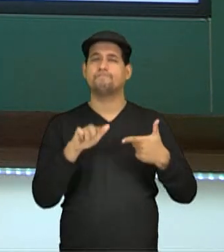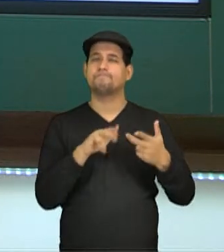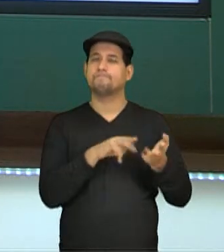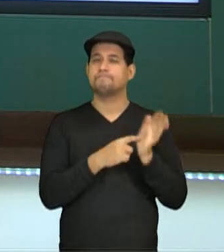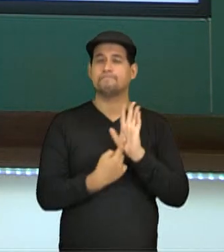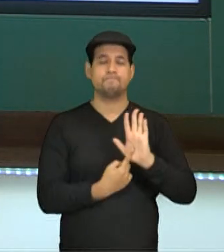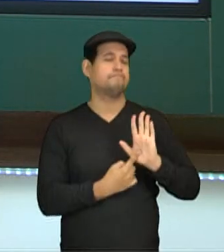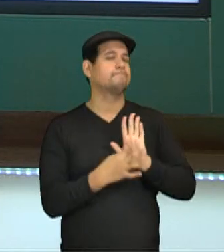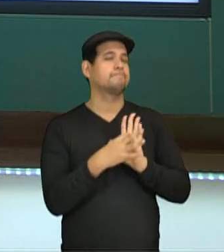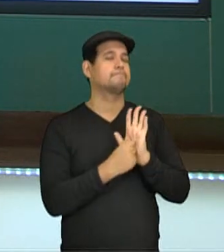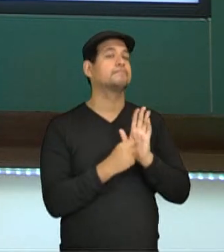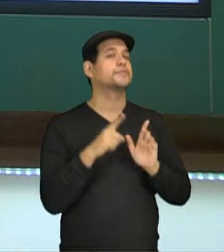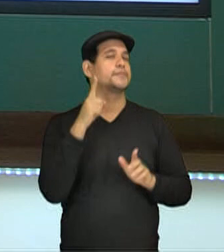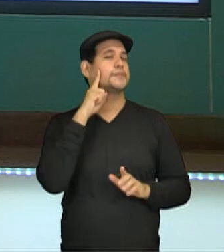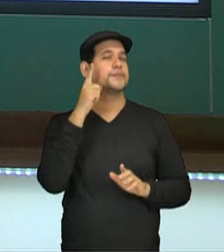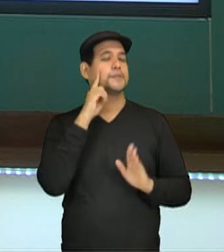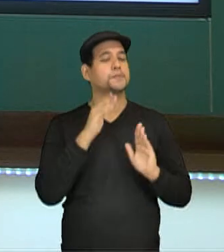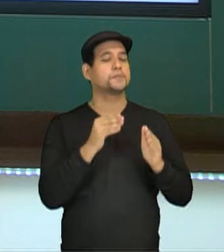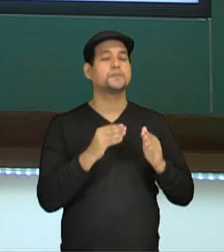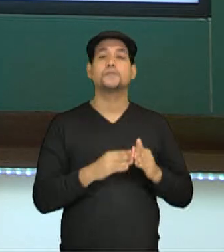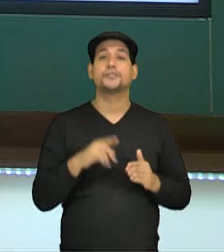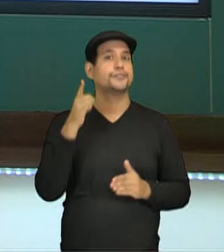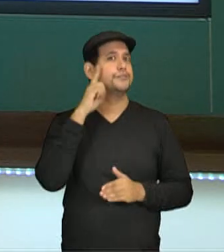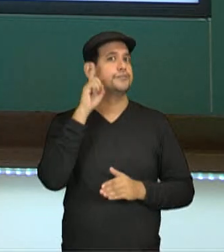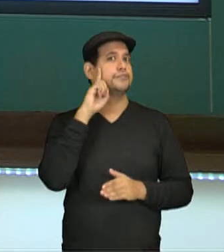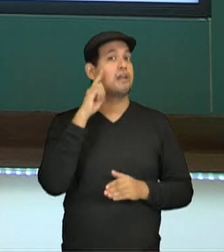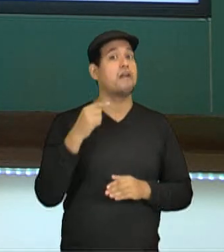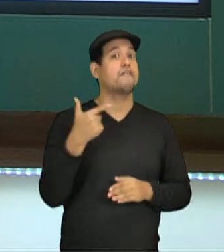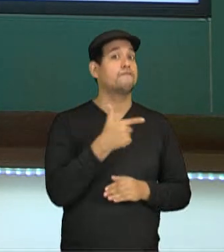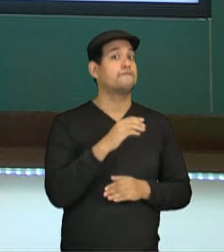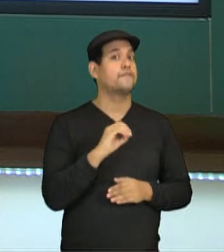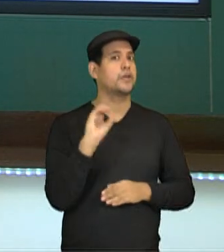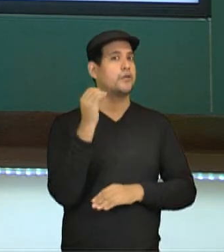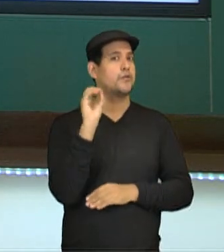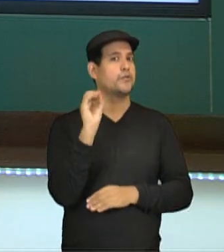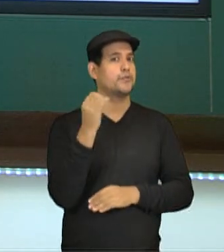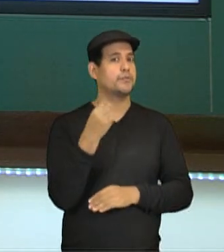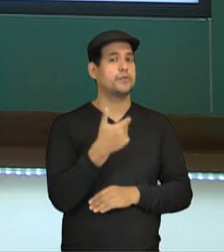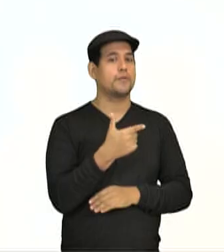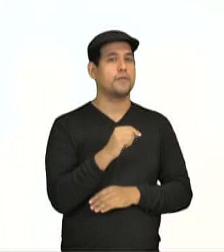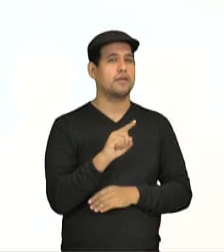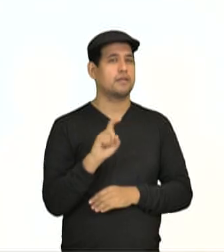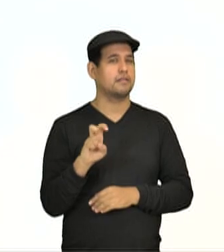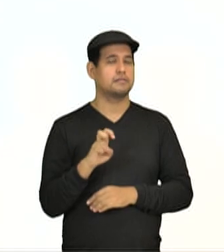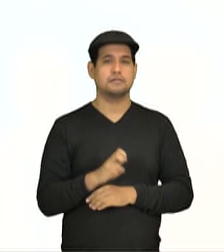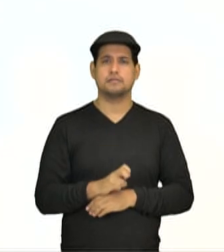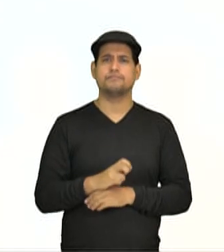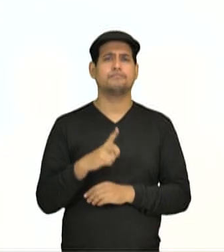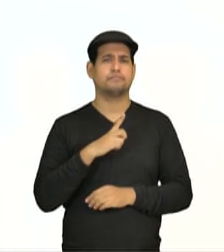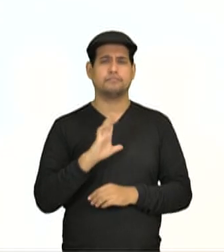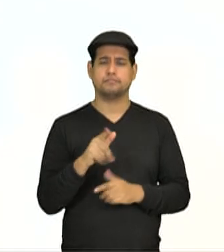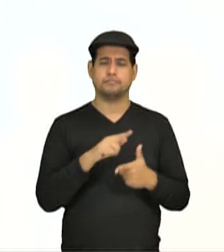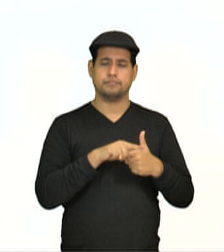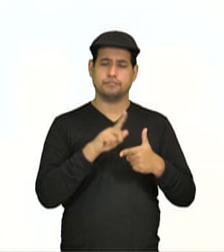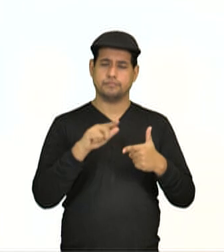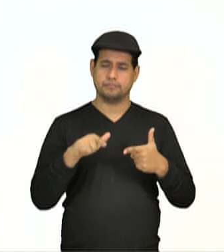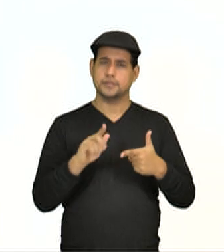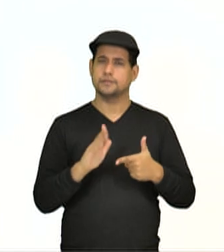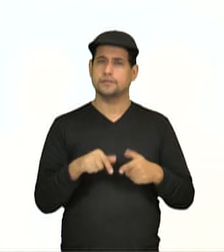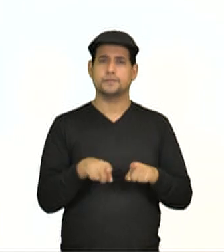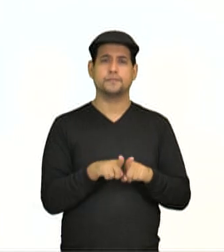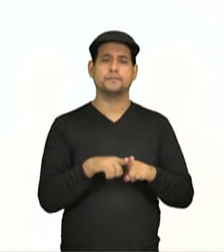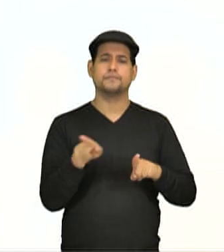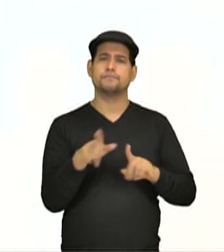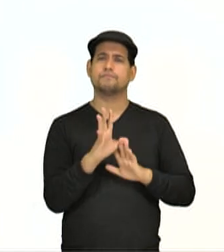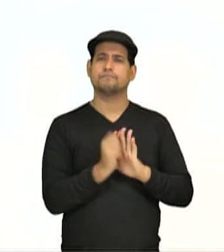temperatura registrada num dia específico, dia 20 de outubro de 2015. Então, eu tenho esse gráfico aqui e ele